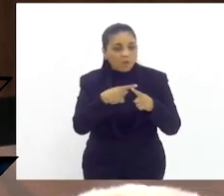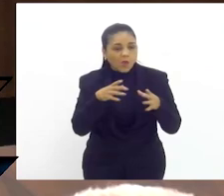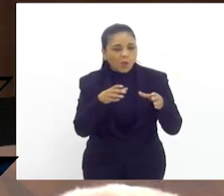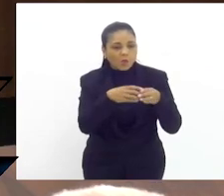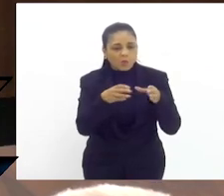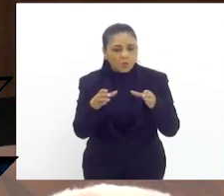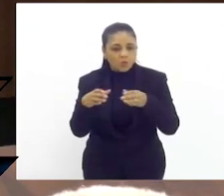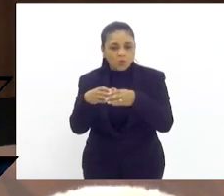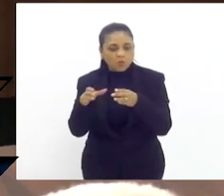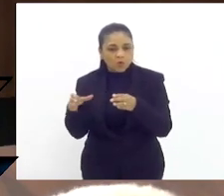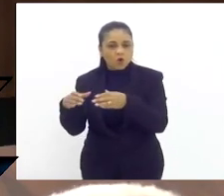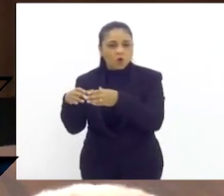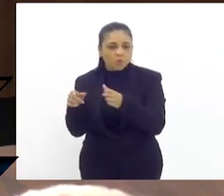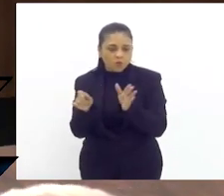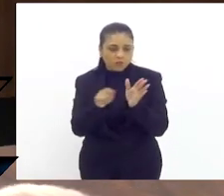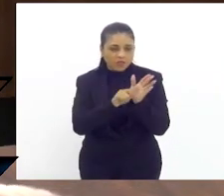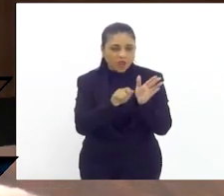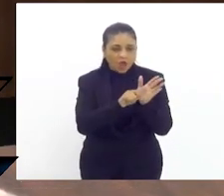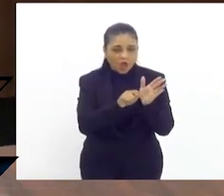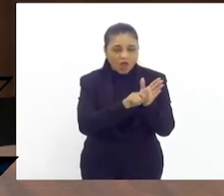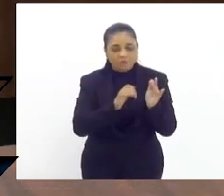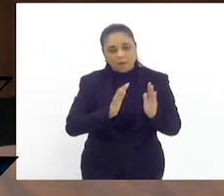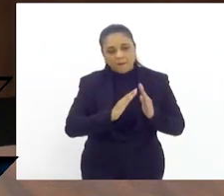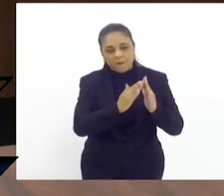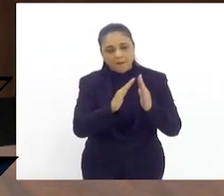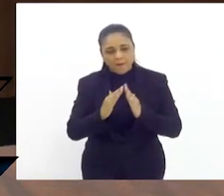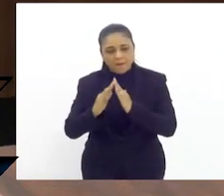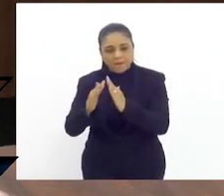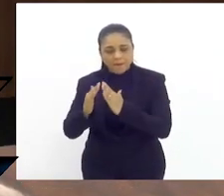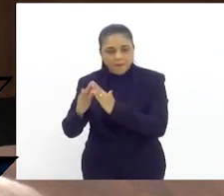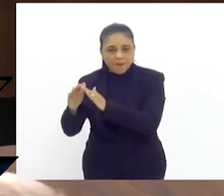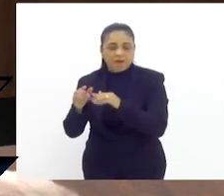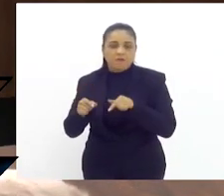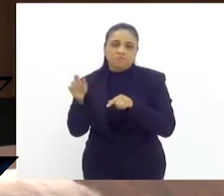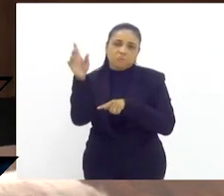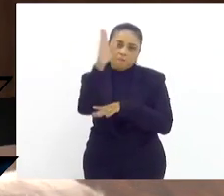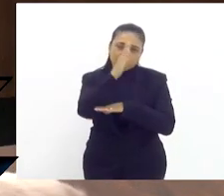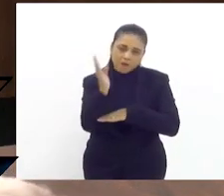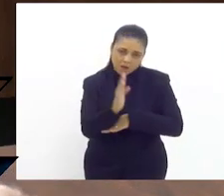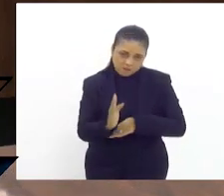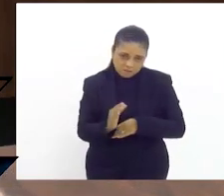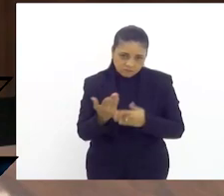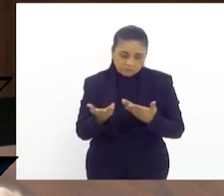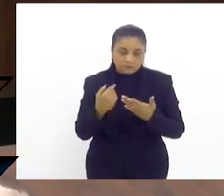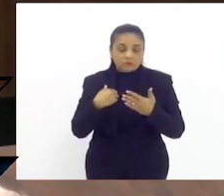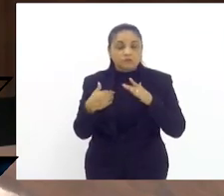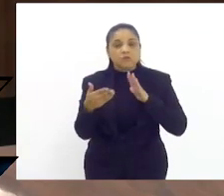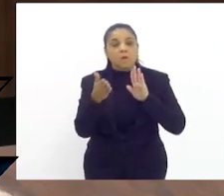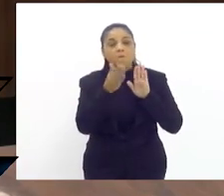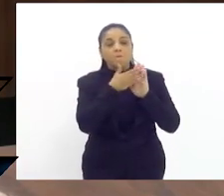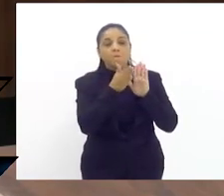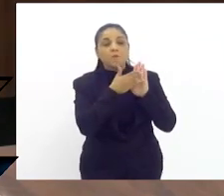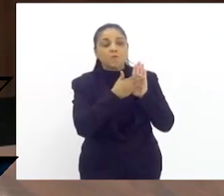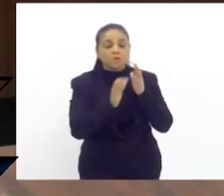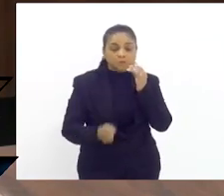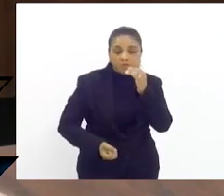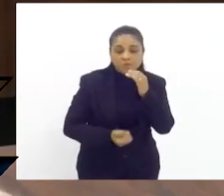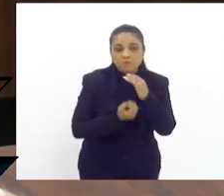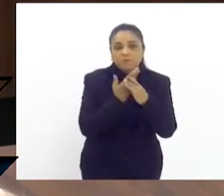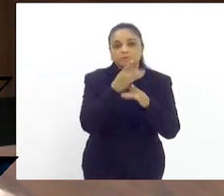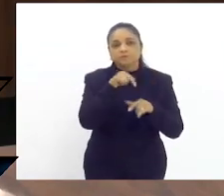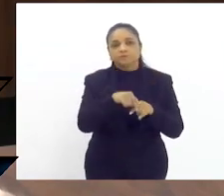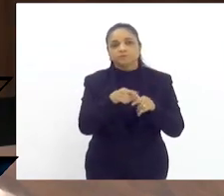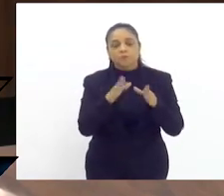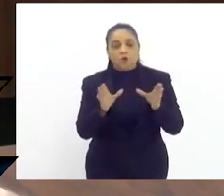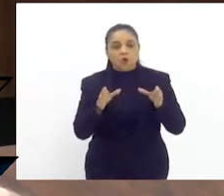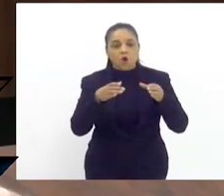dentro do Estado do Rio de Janeiro que existe dentro do Brasil e assim eu quero propor aqui esse Parlamento a criação de uma de uma